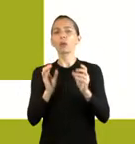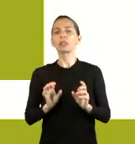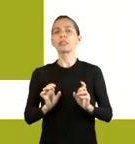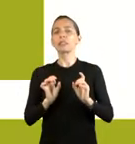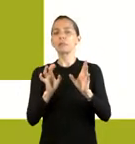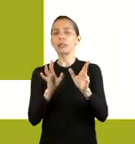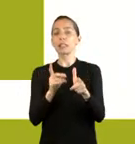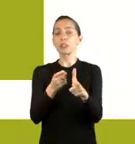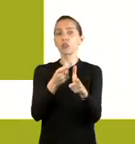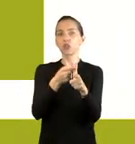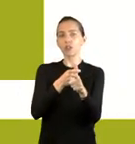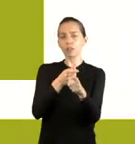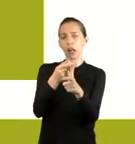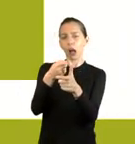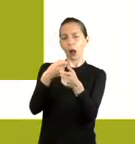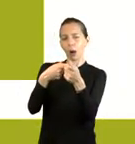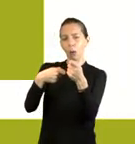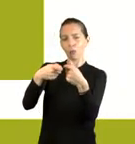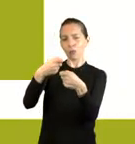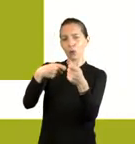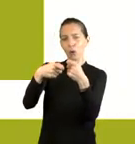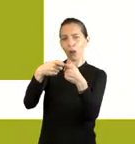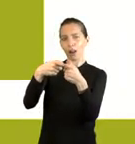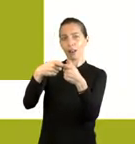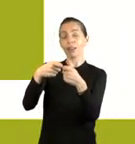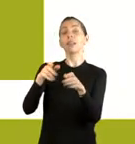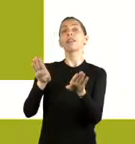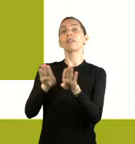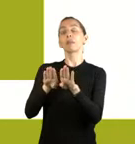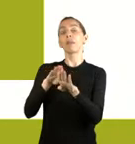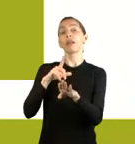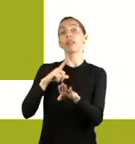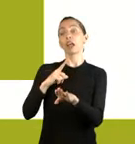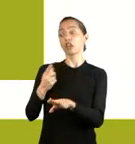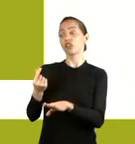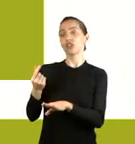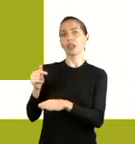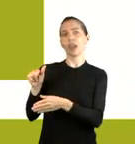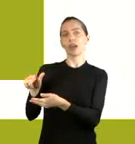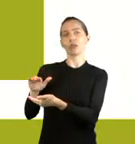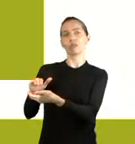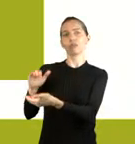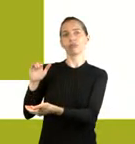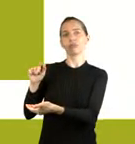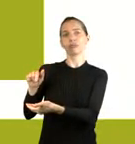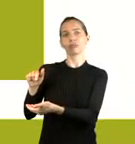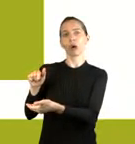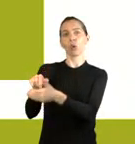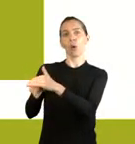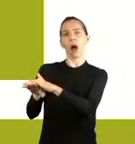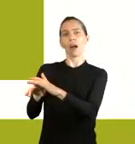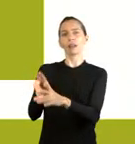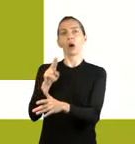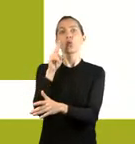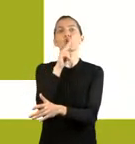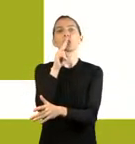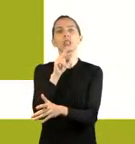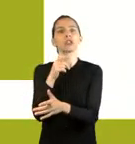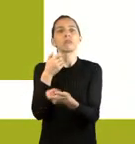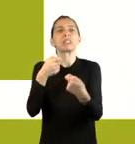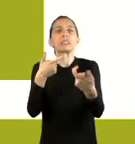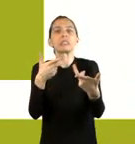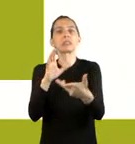e dívida sob controle, possui uma reserva de emergência. Hoje, mais que nunca,